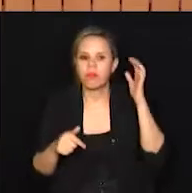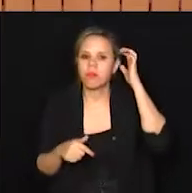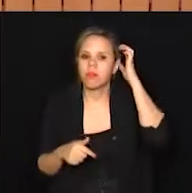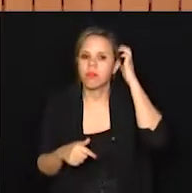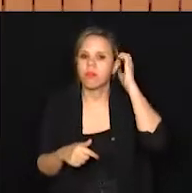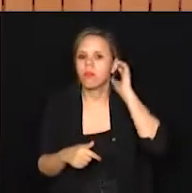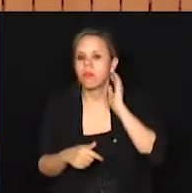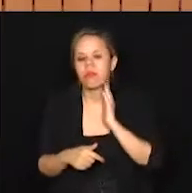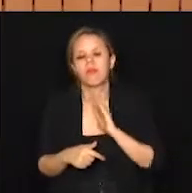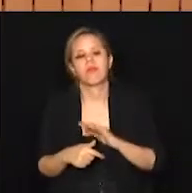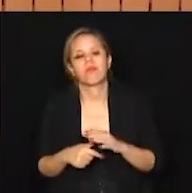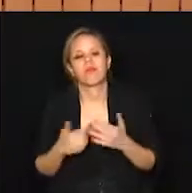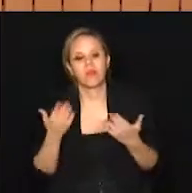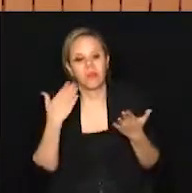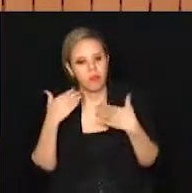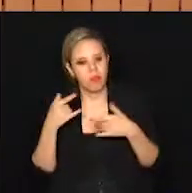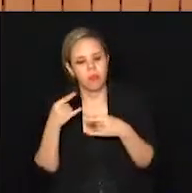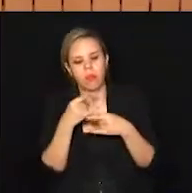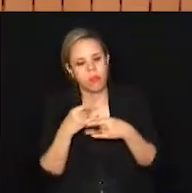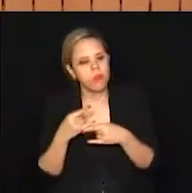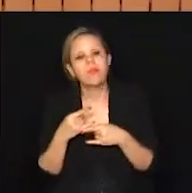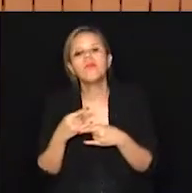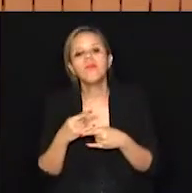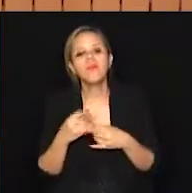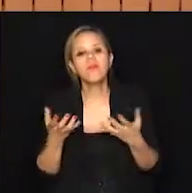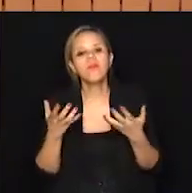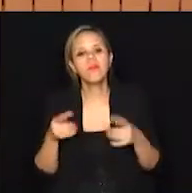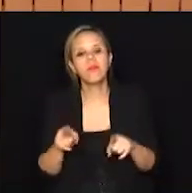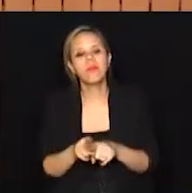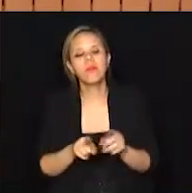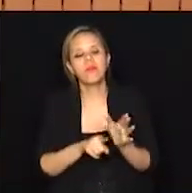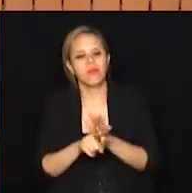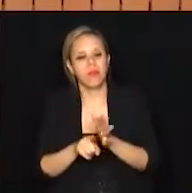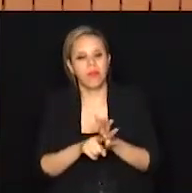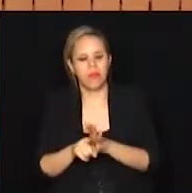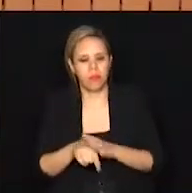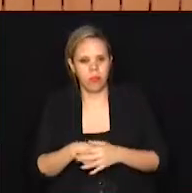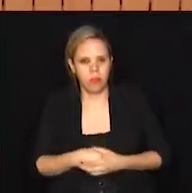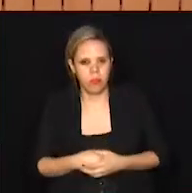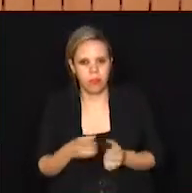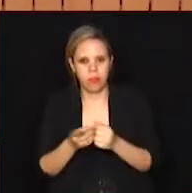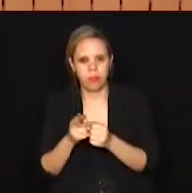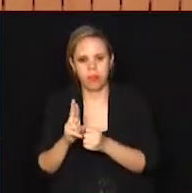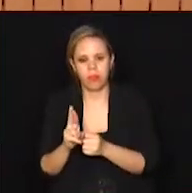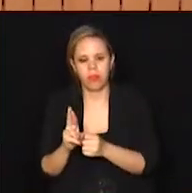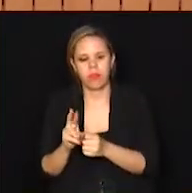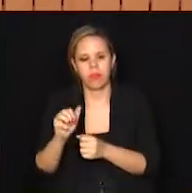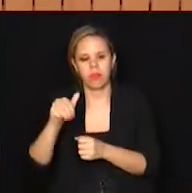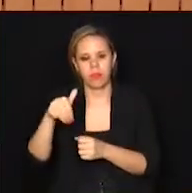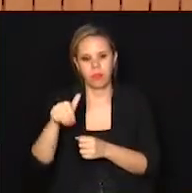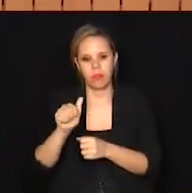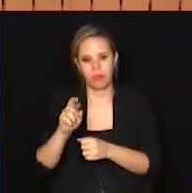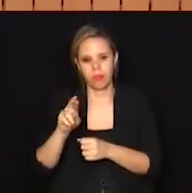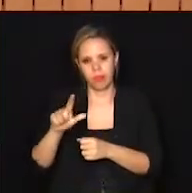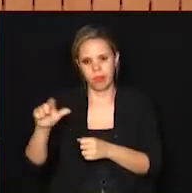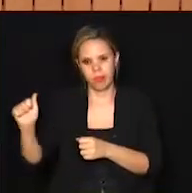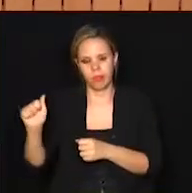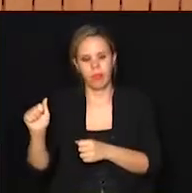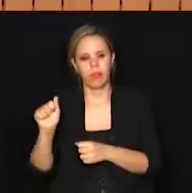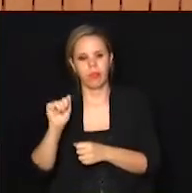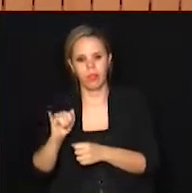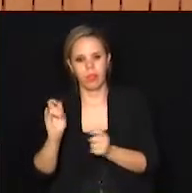escuta social. Queria consultar a doutora Marcela Monteiro Doria, se